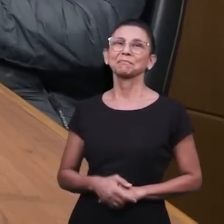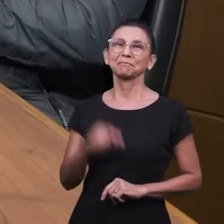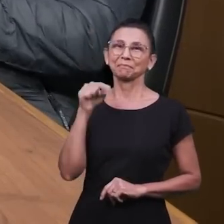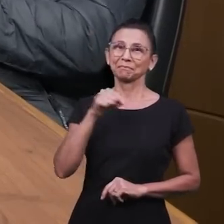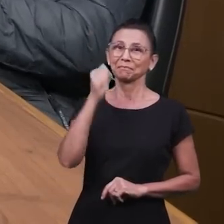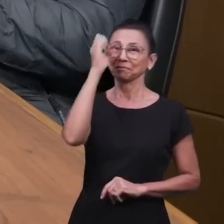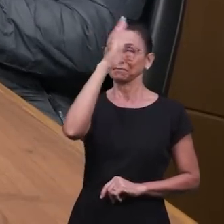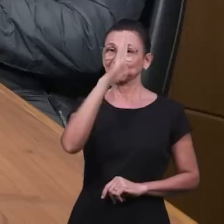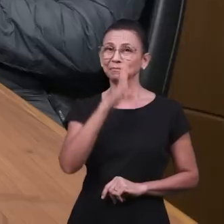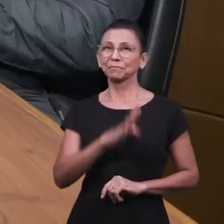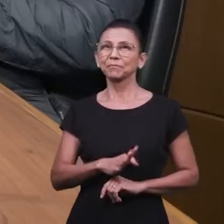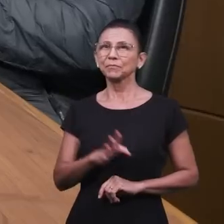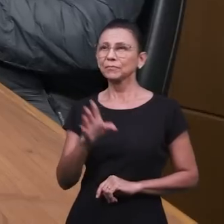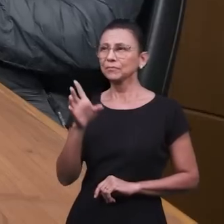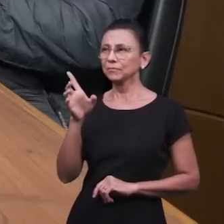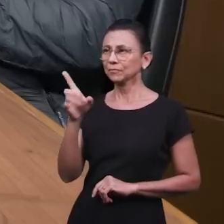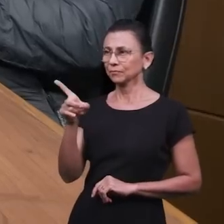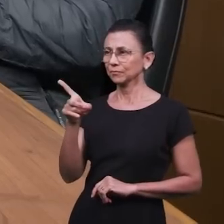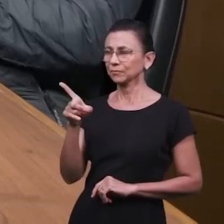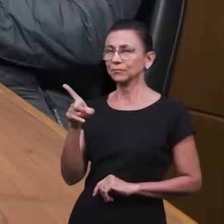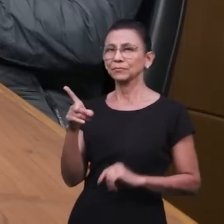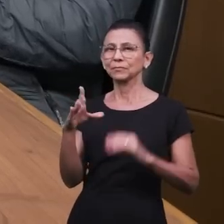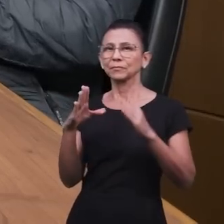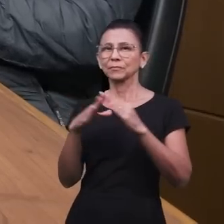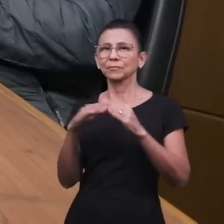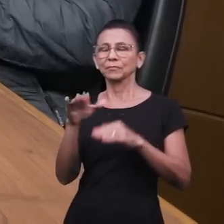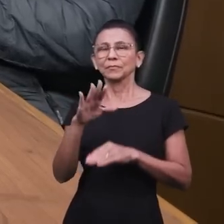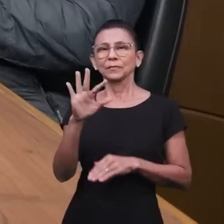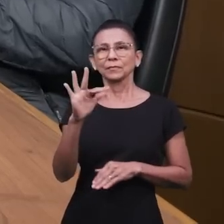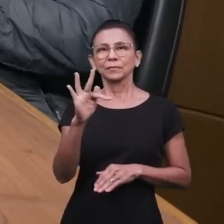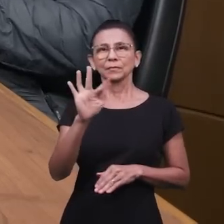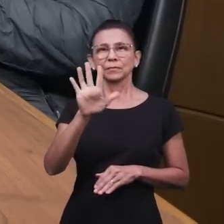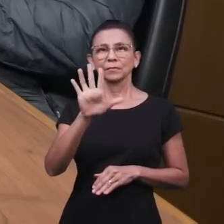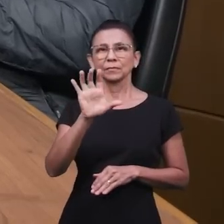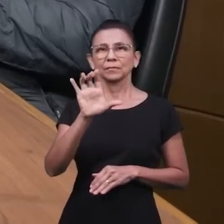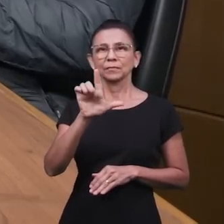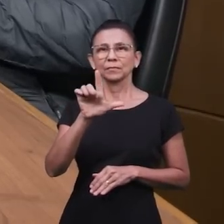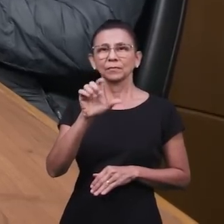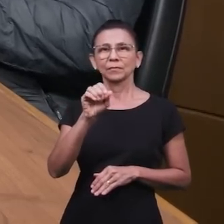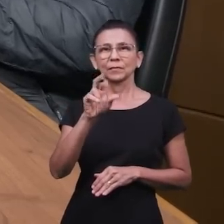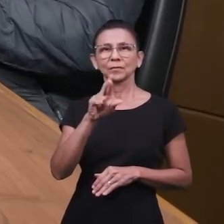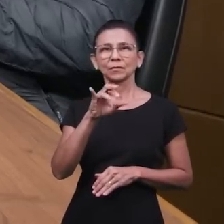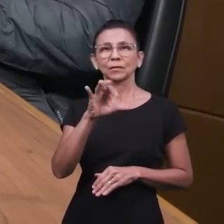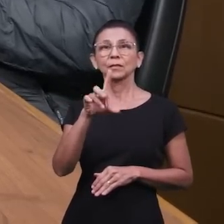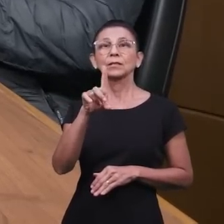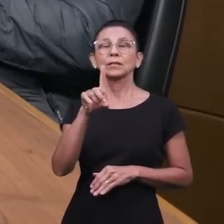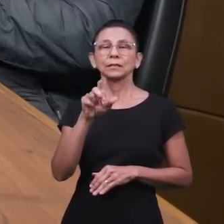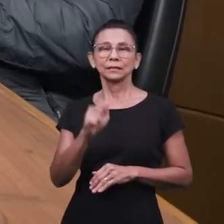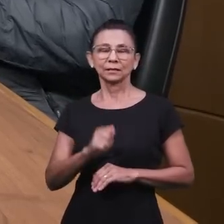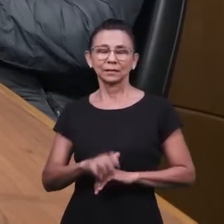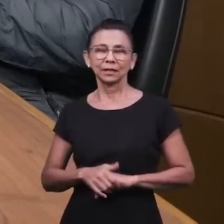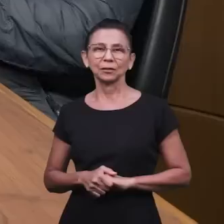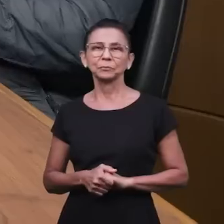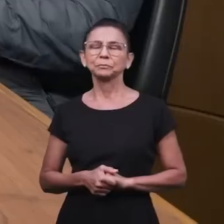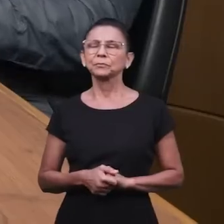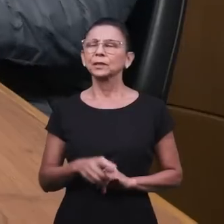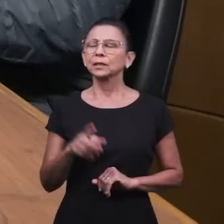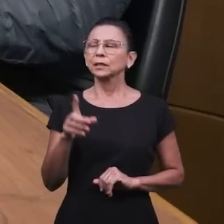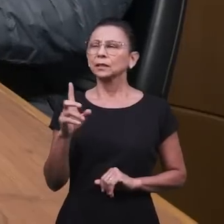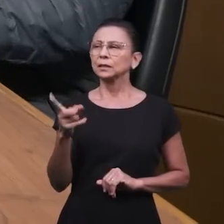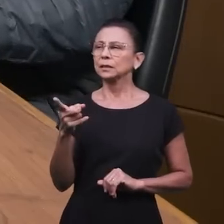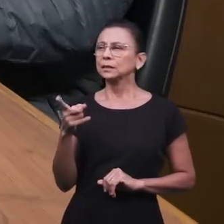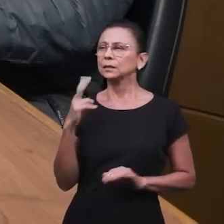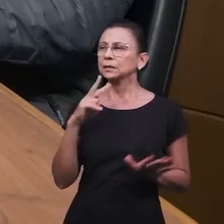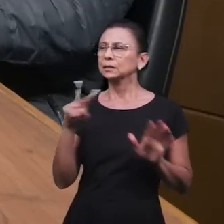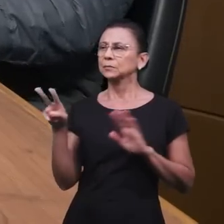marcando presença aqui no Brasil. E o senhor mora na Flórida? Sim, moro na Flórida há 20 anos. E conta para nós, na semana